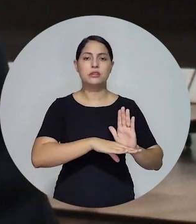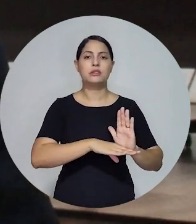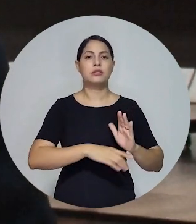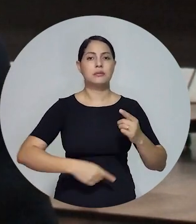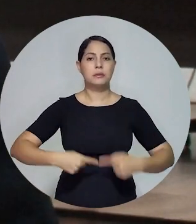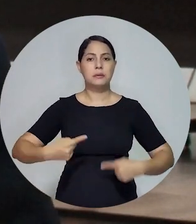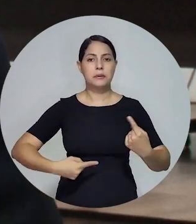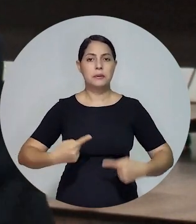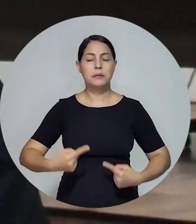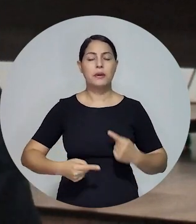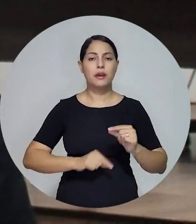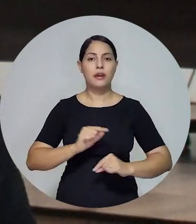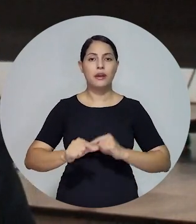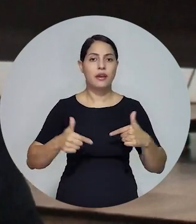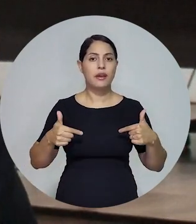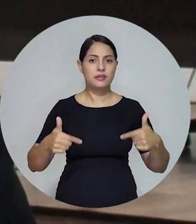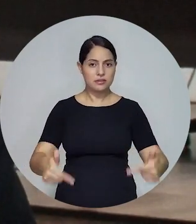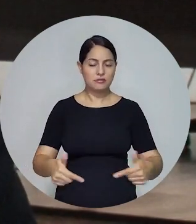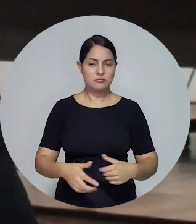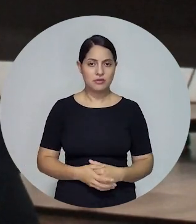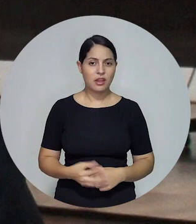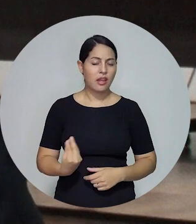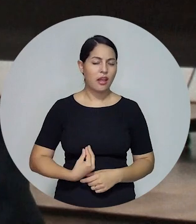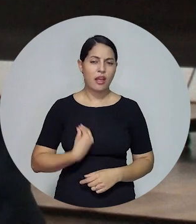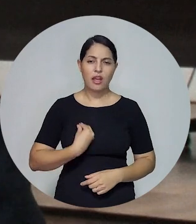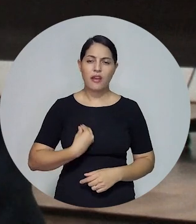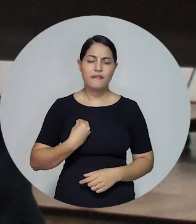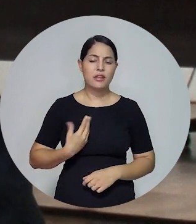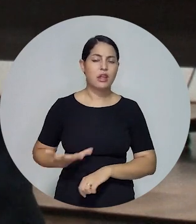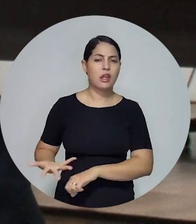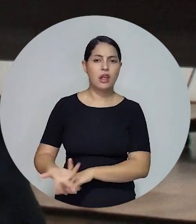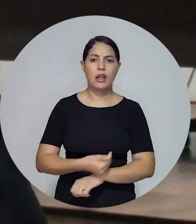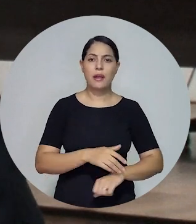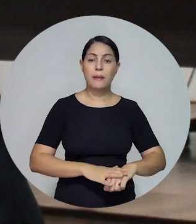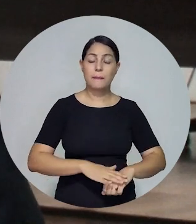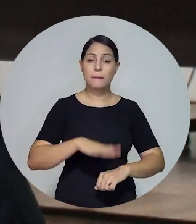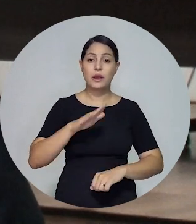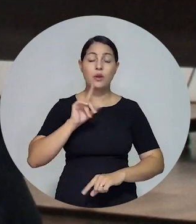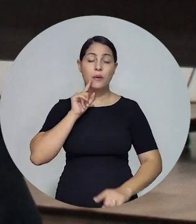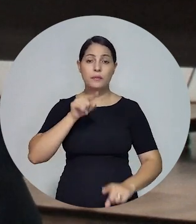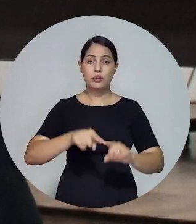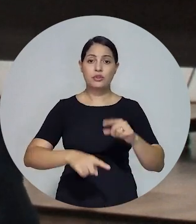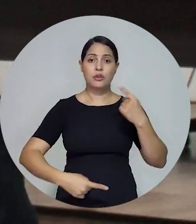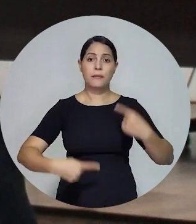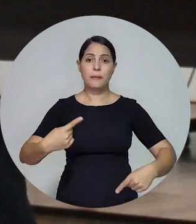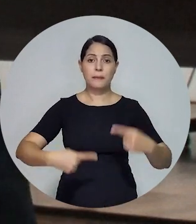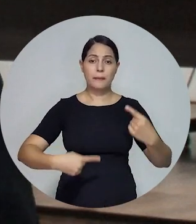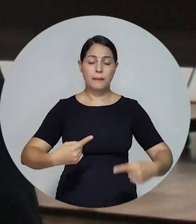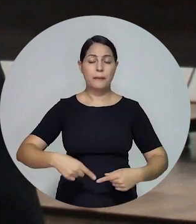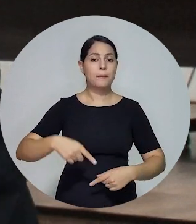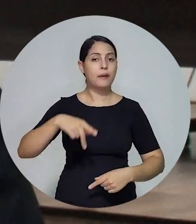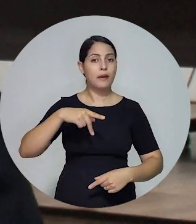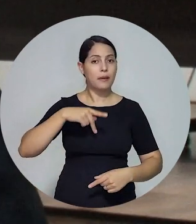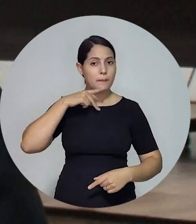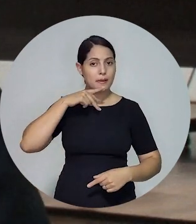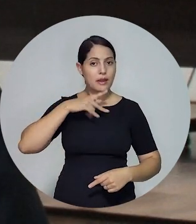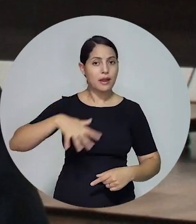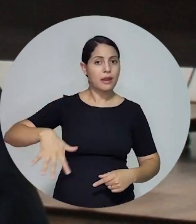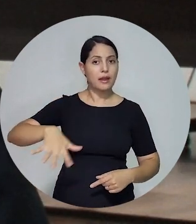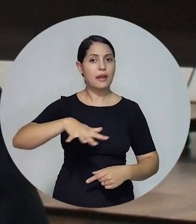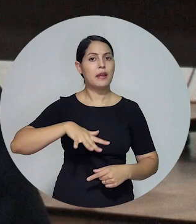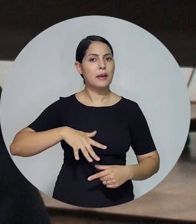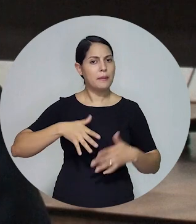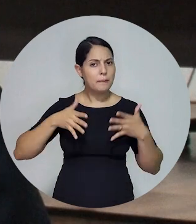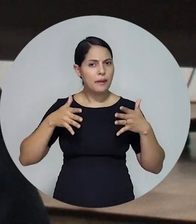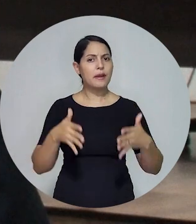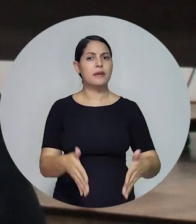alinhar propostas e, sobretudo, ações. A vinda tem sido absolutamente exitosa e a participação da